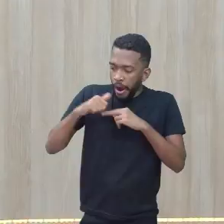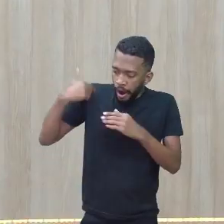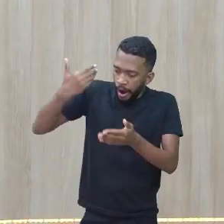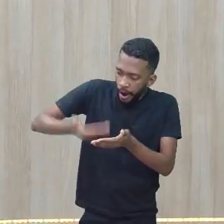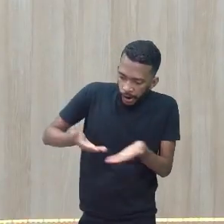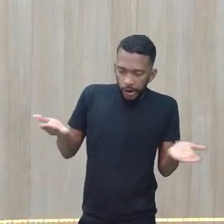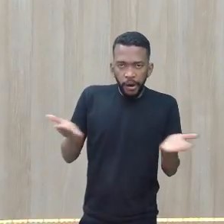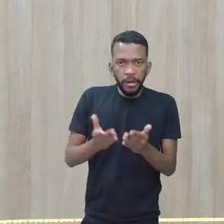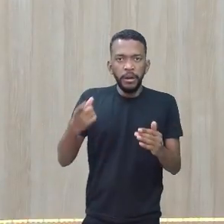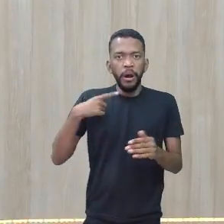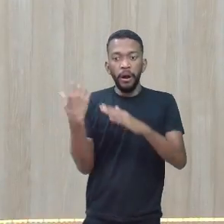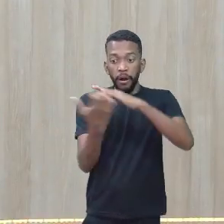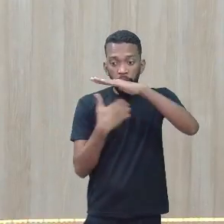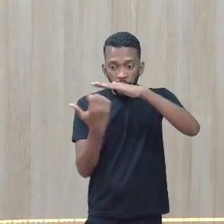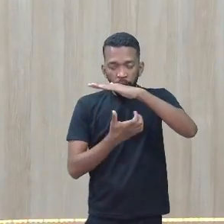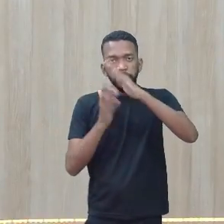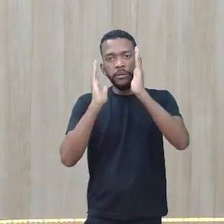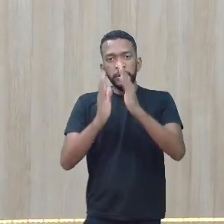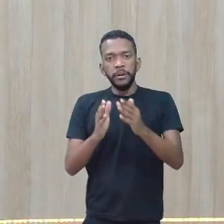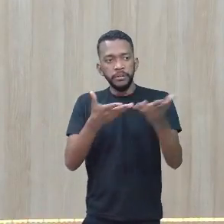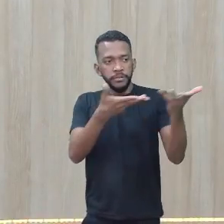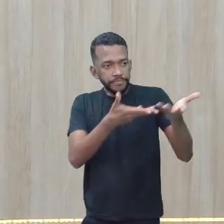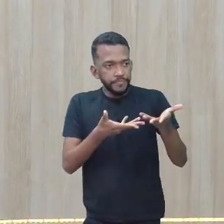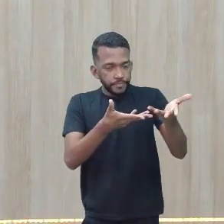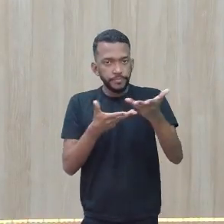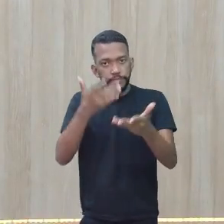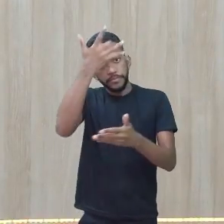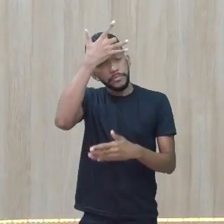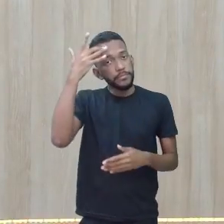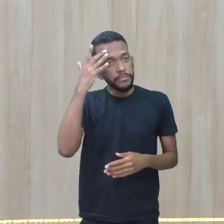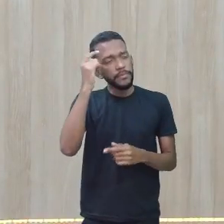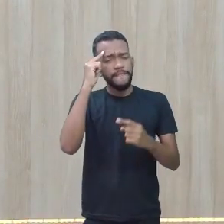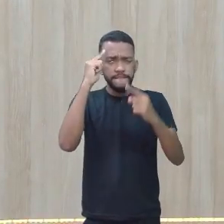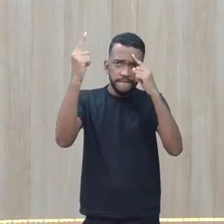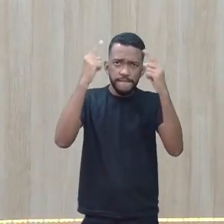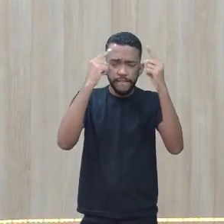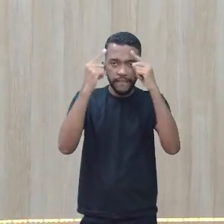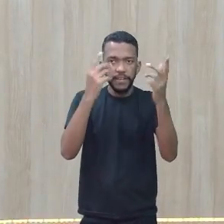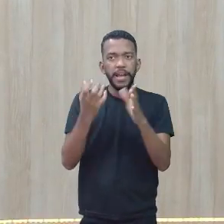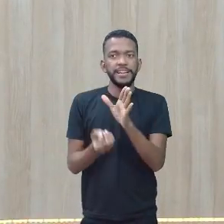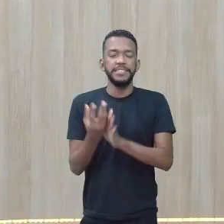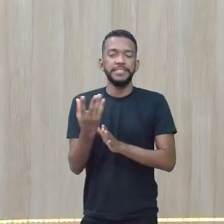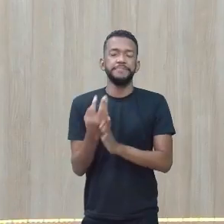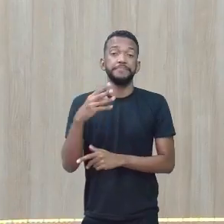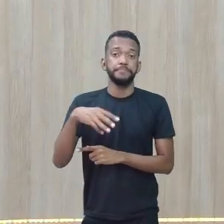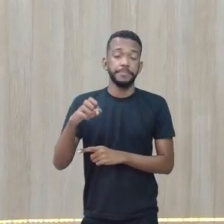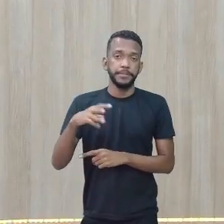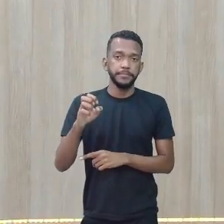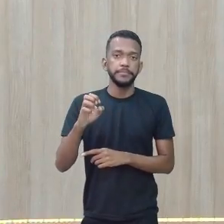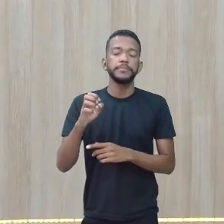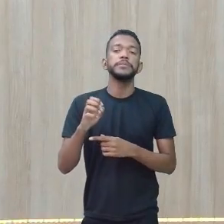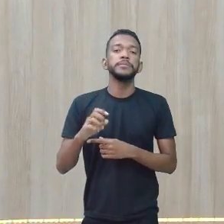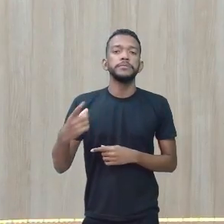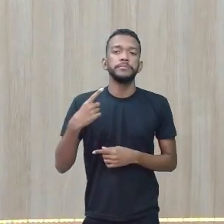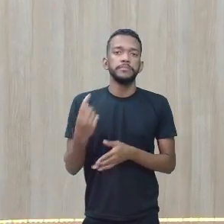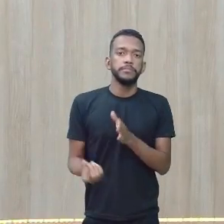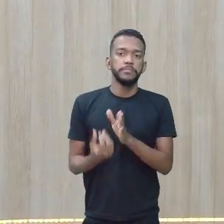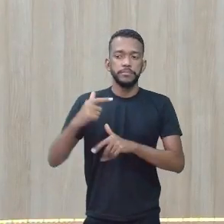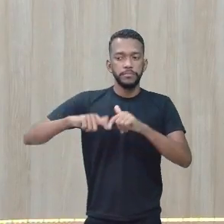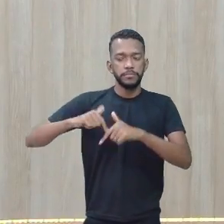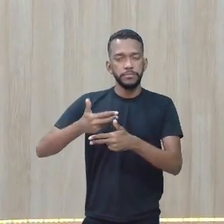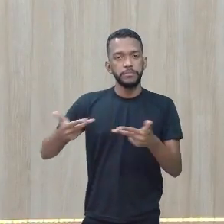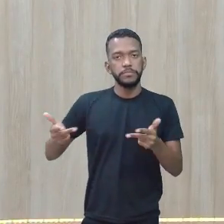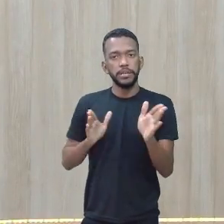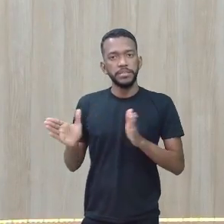já existem empresas que estão contratando pessoas criativas para a produção de memes, para tornar um produto acessível,